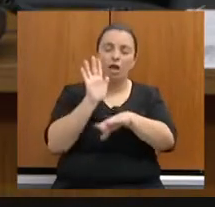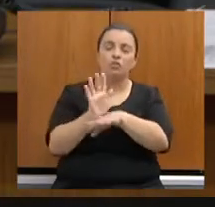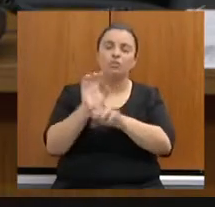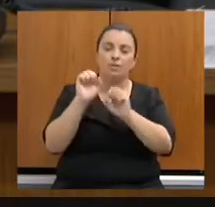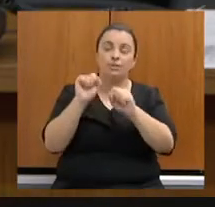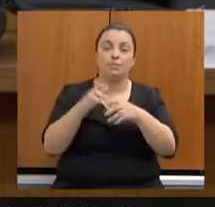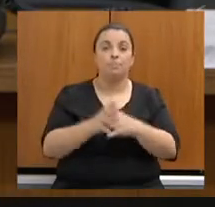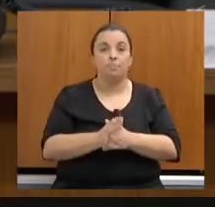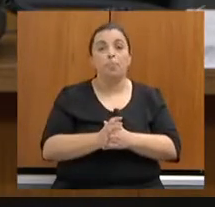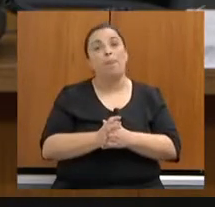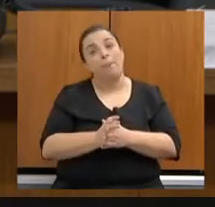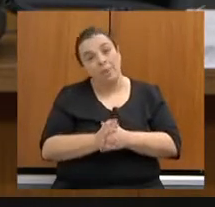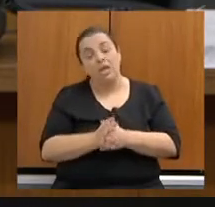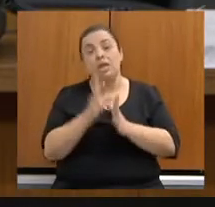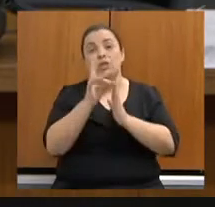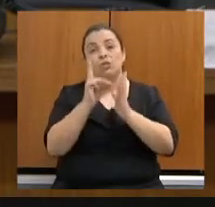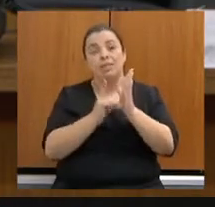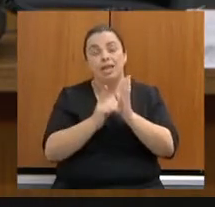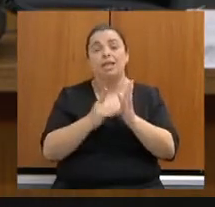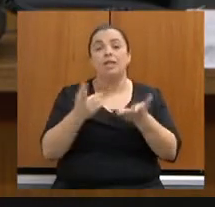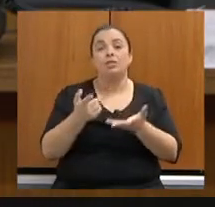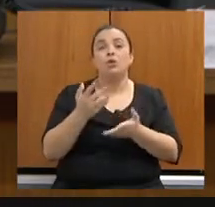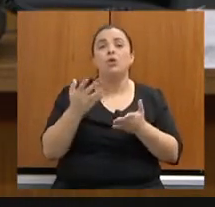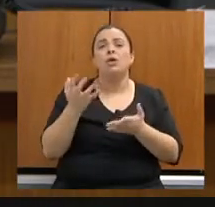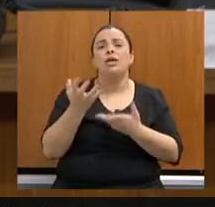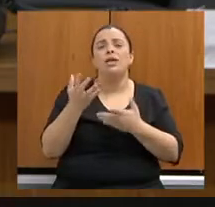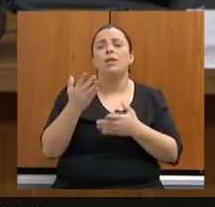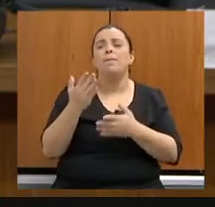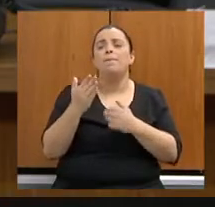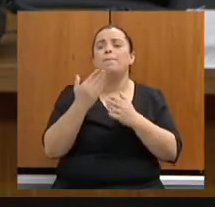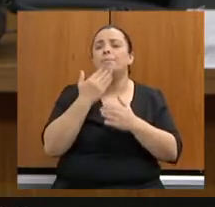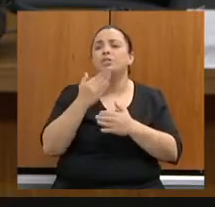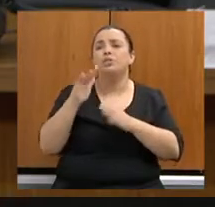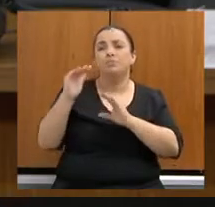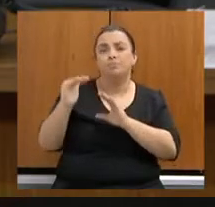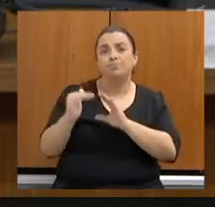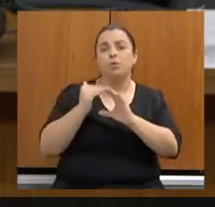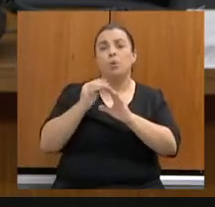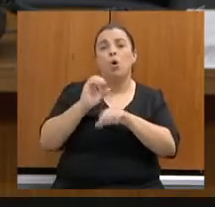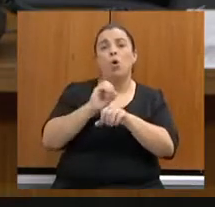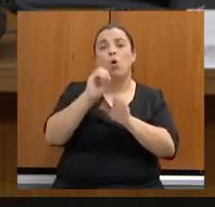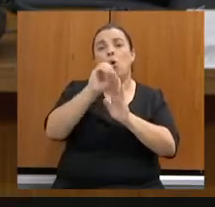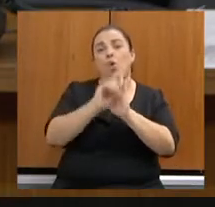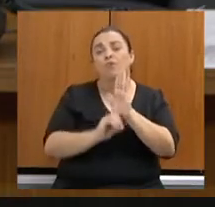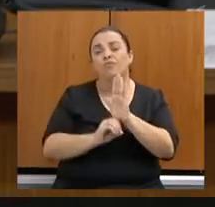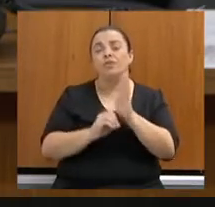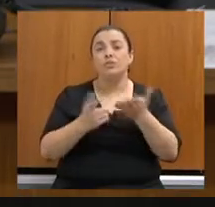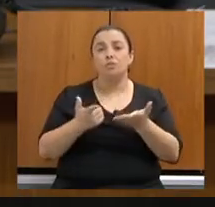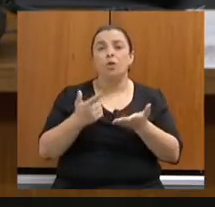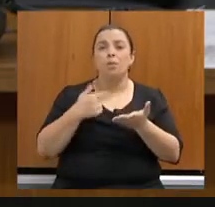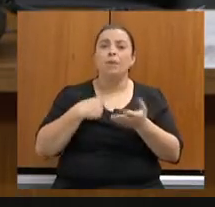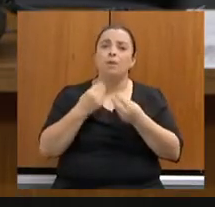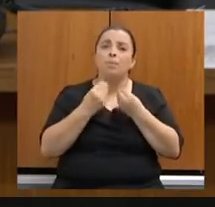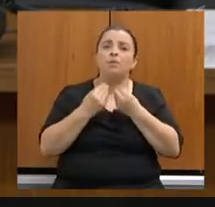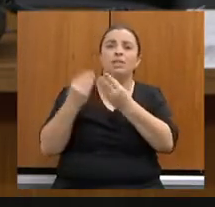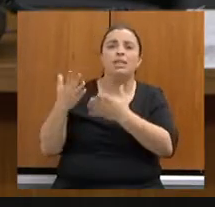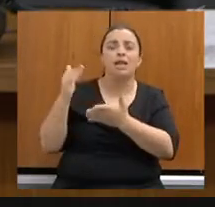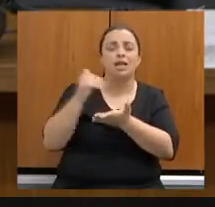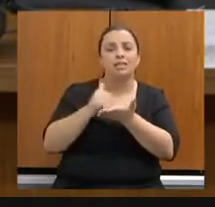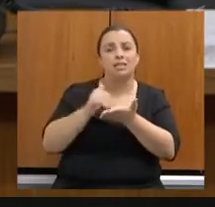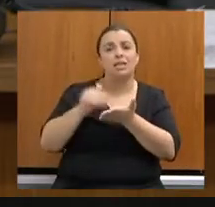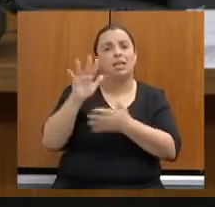questão do secreto Eu gostaria de pedir a gentileza que o Senhor pudesse enviar por Ofício mas específico que a gente possa encaminhar lá para